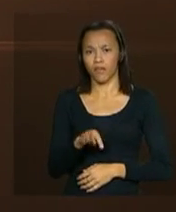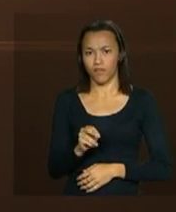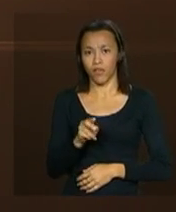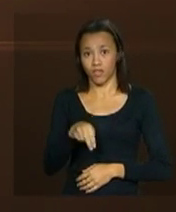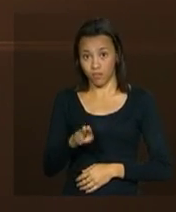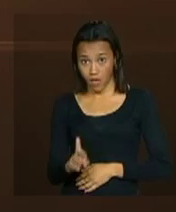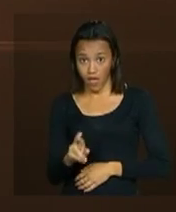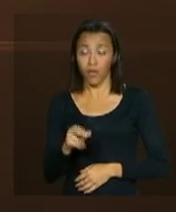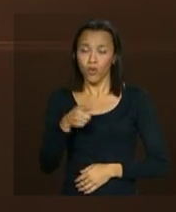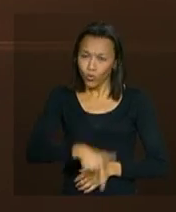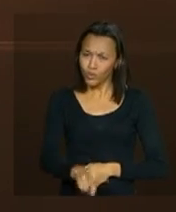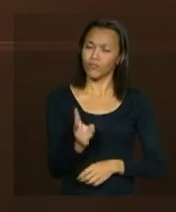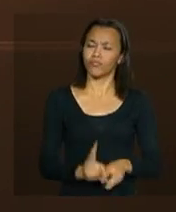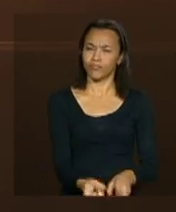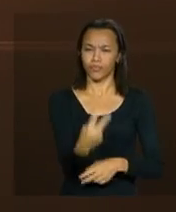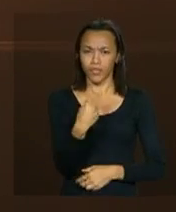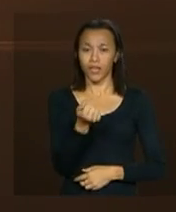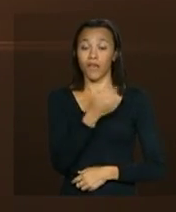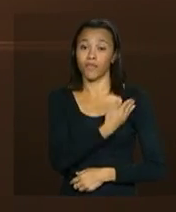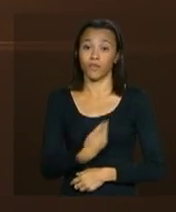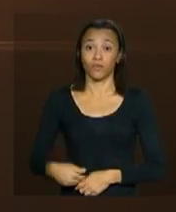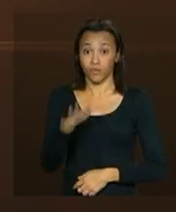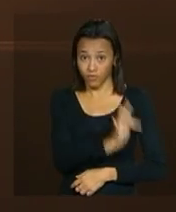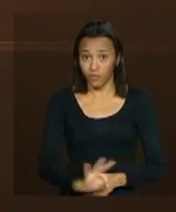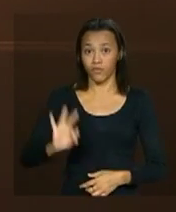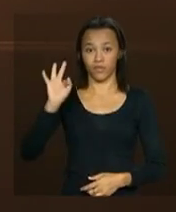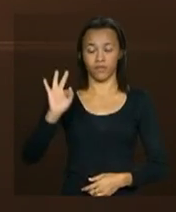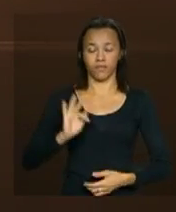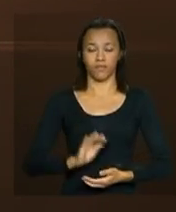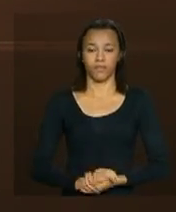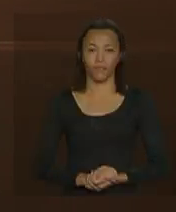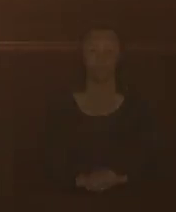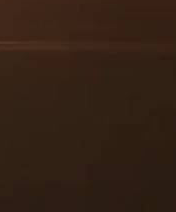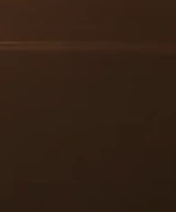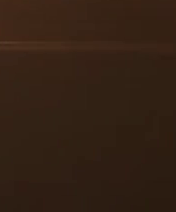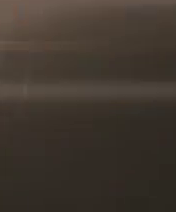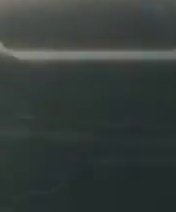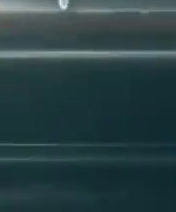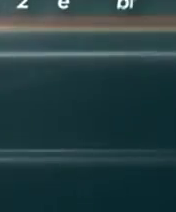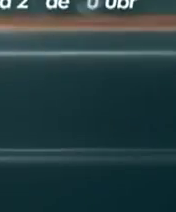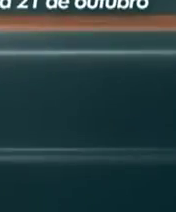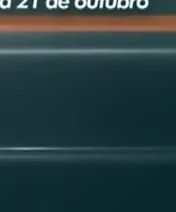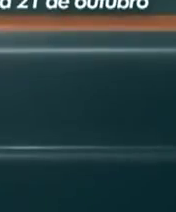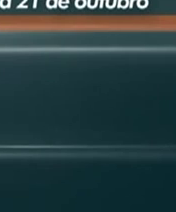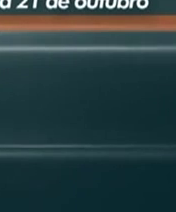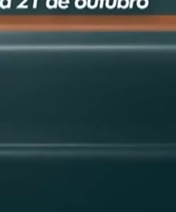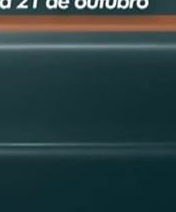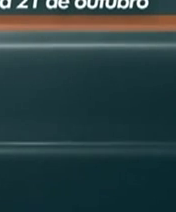facebook.com/tvnbr. Continue com a gente, NBR, a TV do Governo Federal.